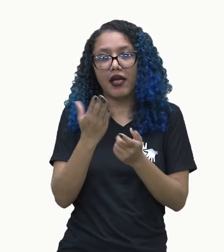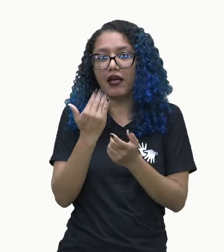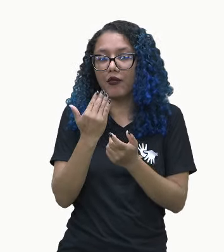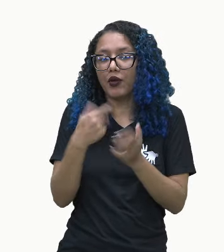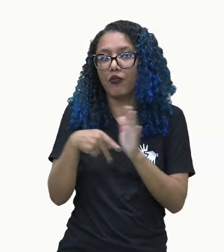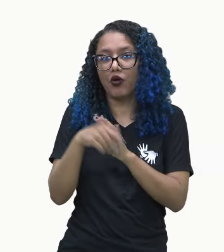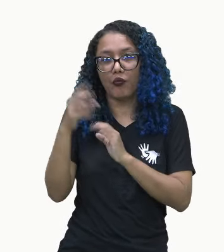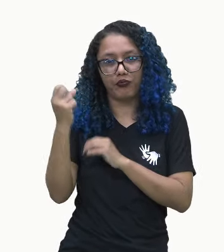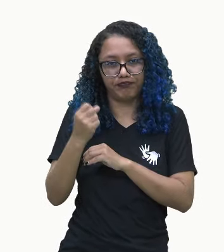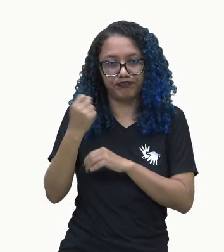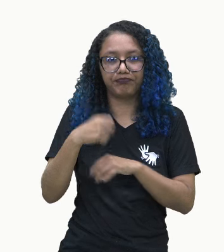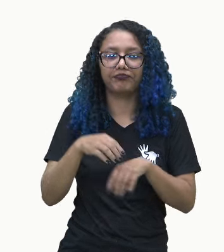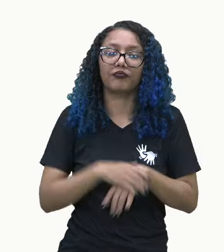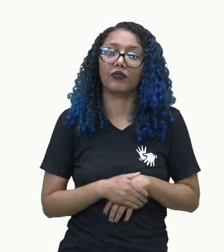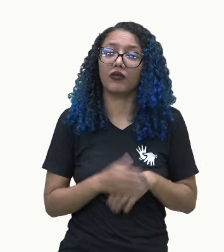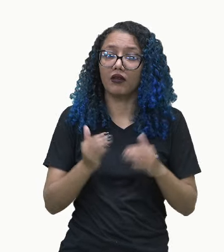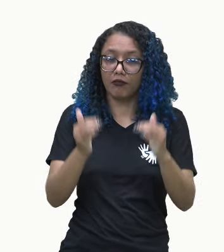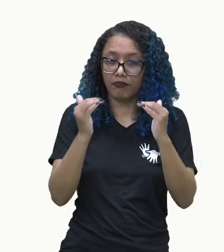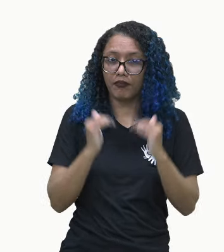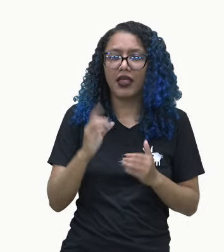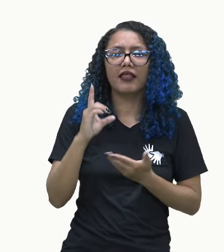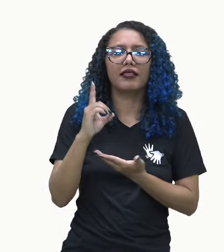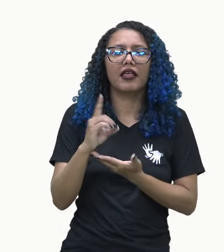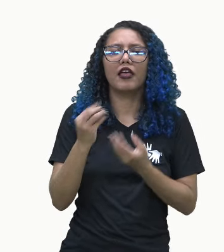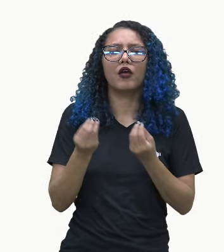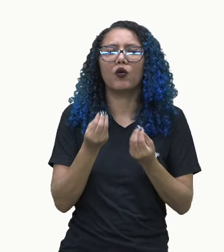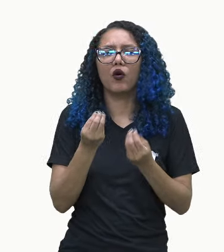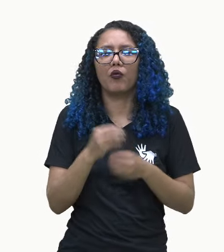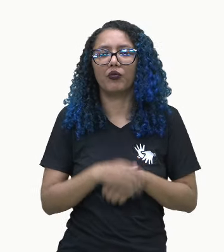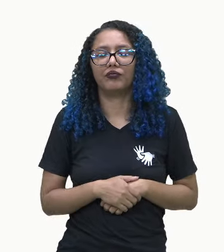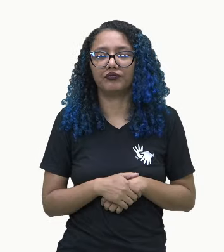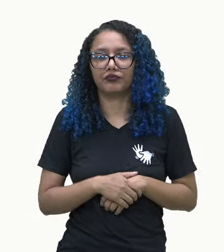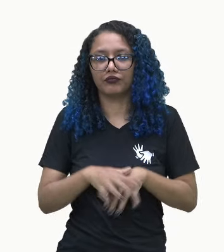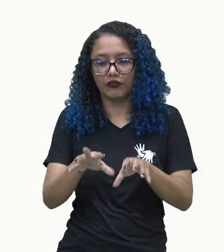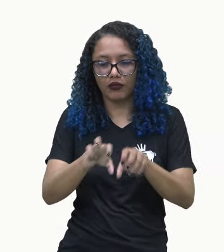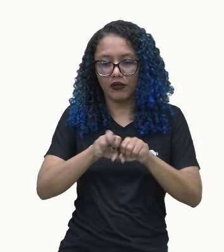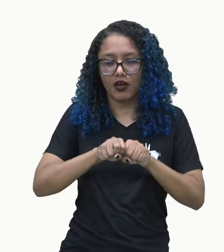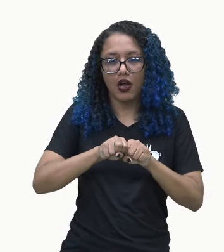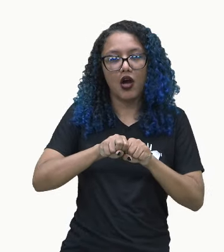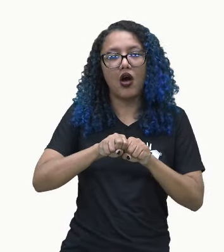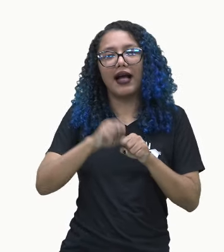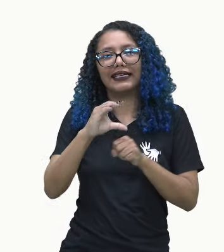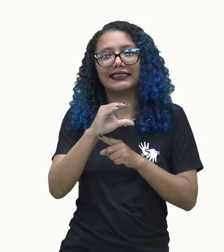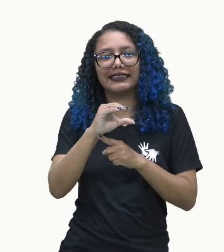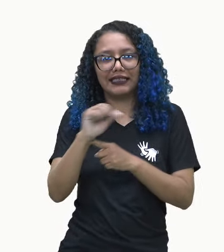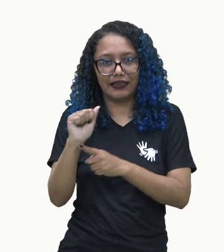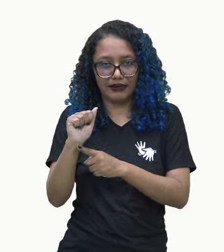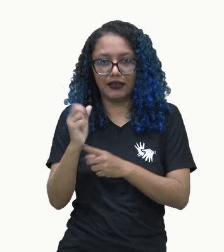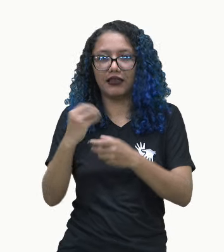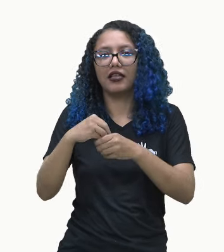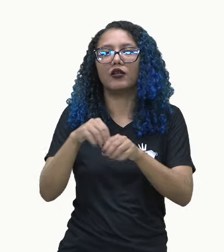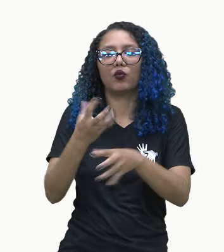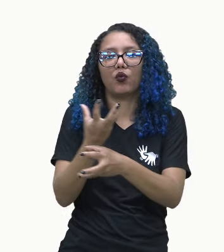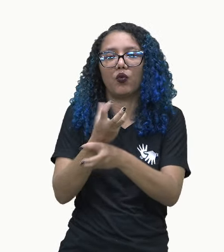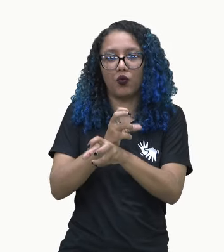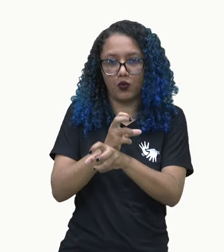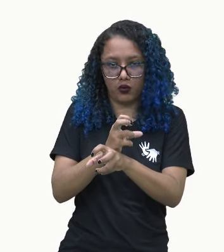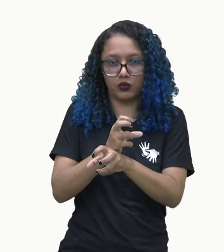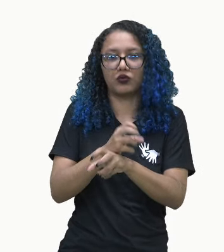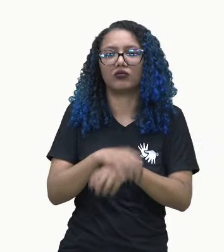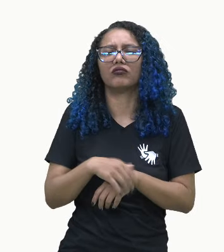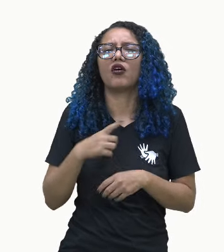E a vitamina D fixa o cálcio nos ossos, então nós o encontramos em laticínios,